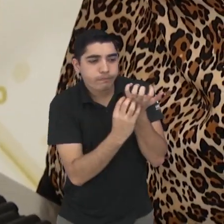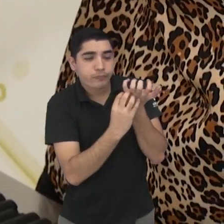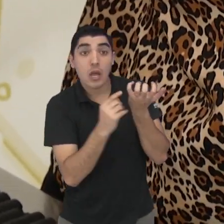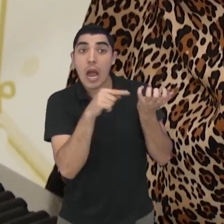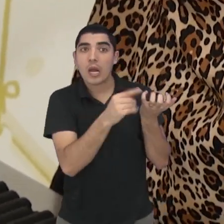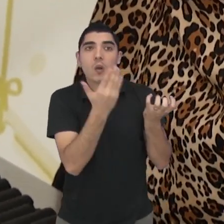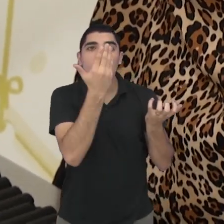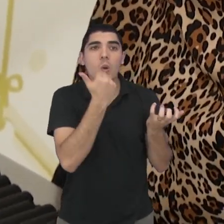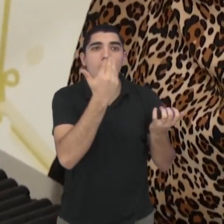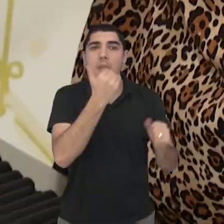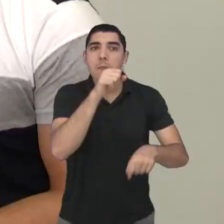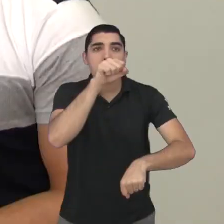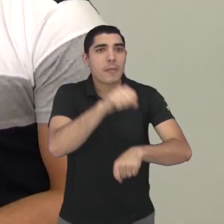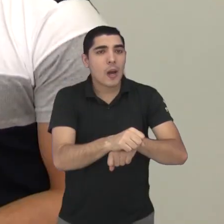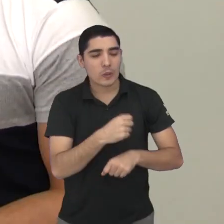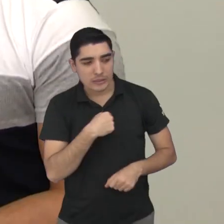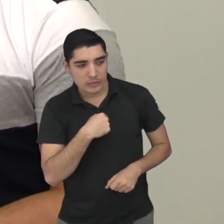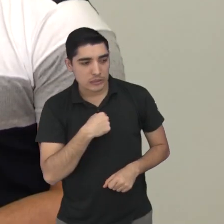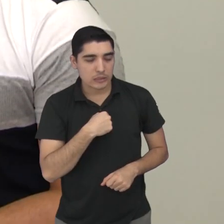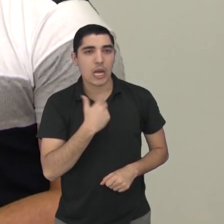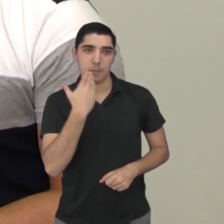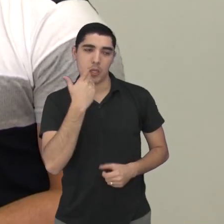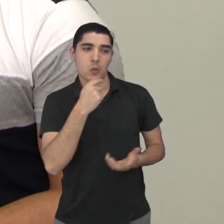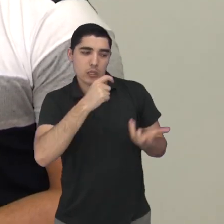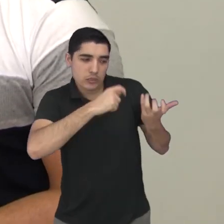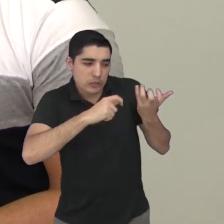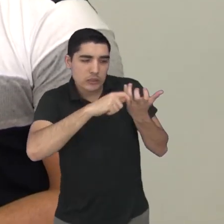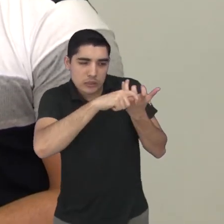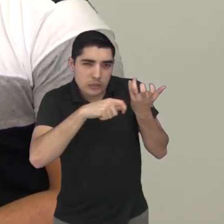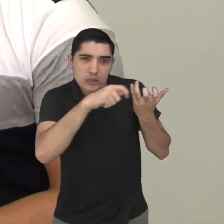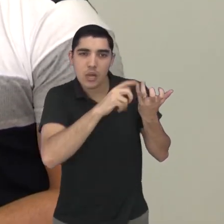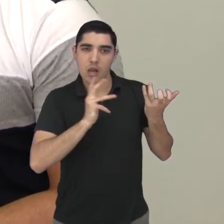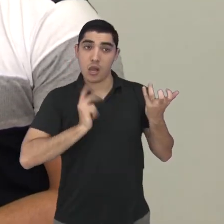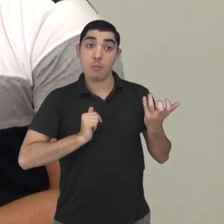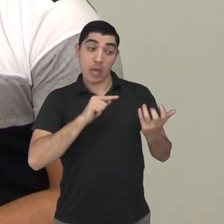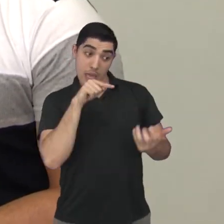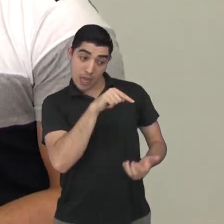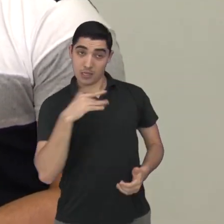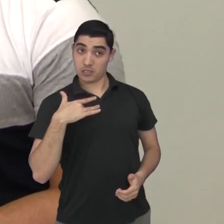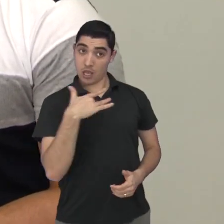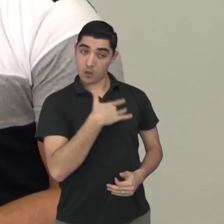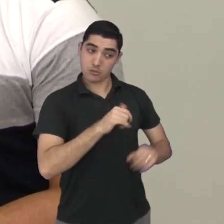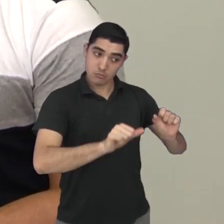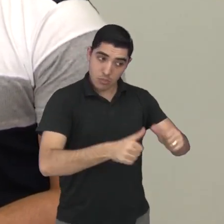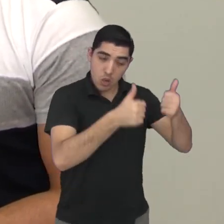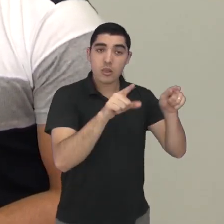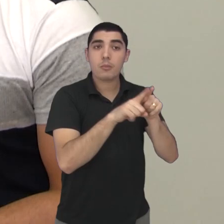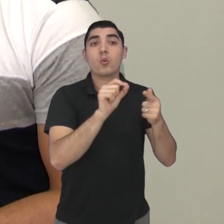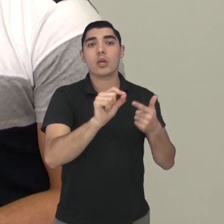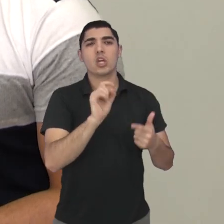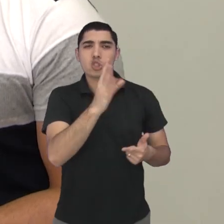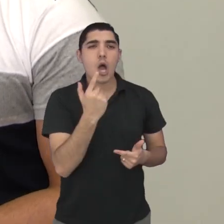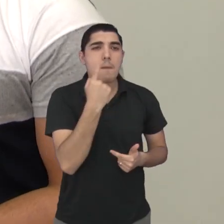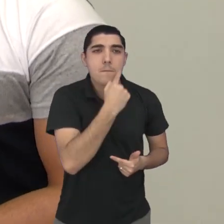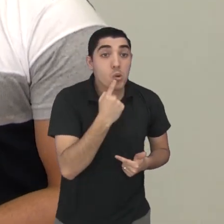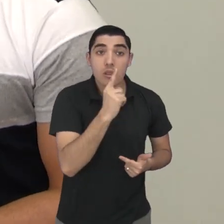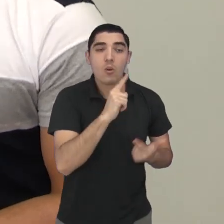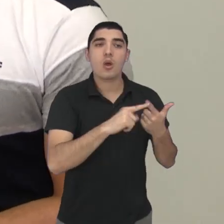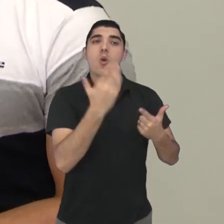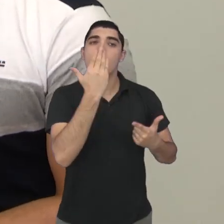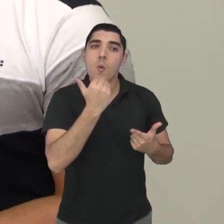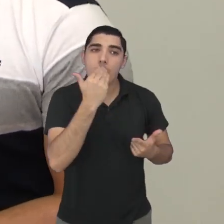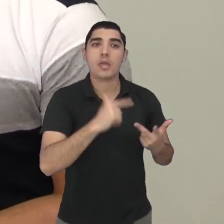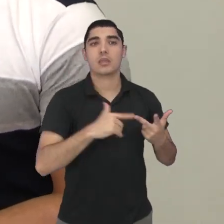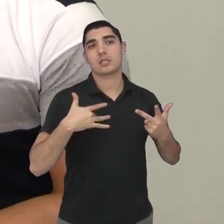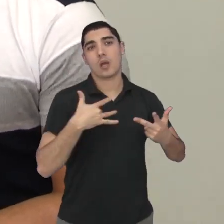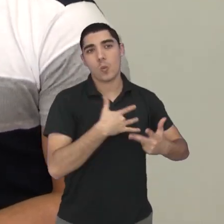gente reforça a limpeza. Então é uma saúde para ele, não só bucal, mas de alimentação, de bem-estar mesmo. E isso,